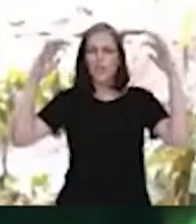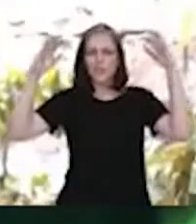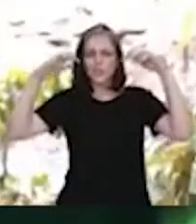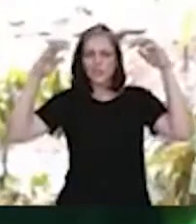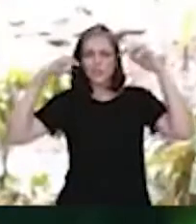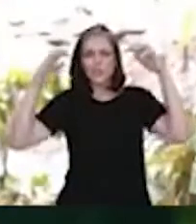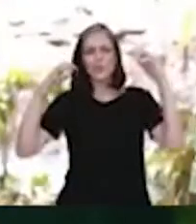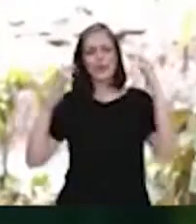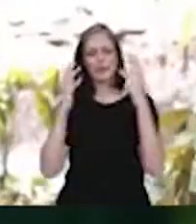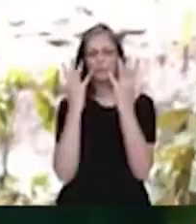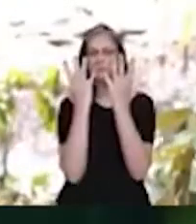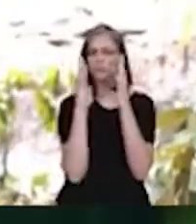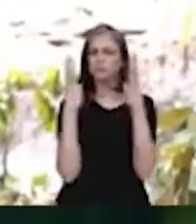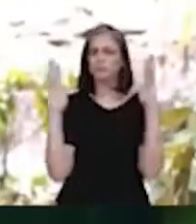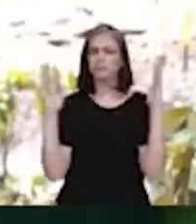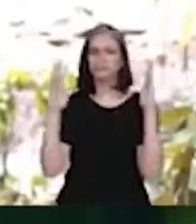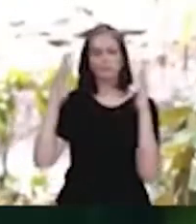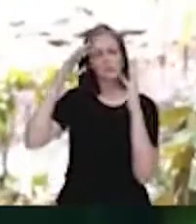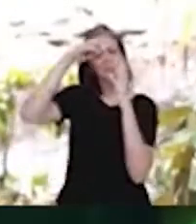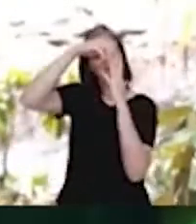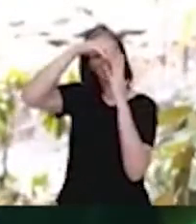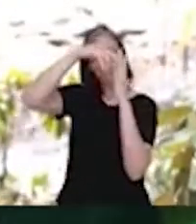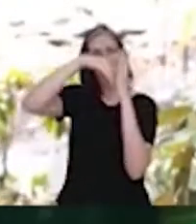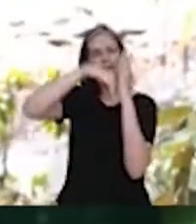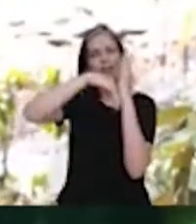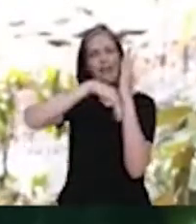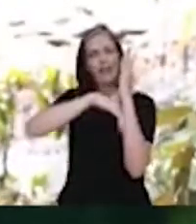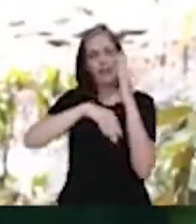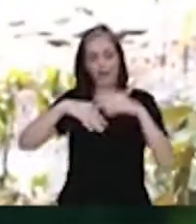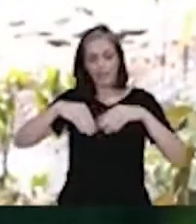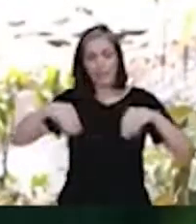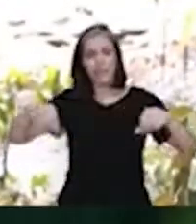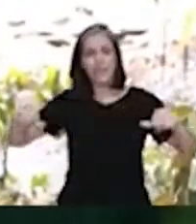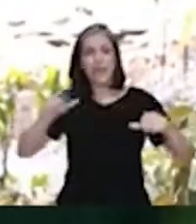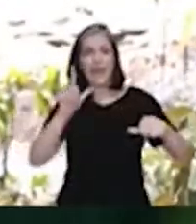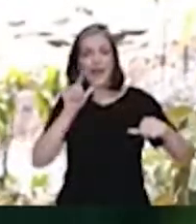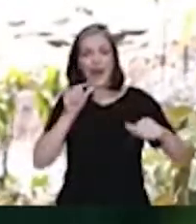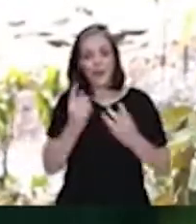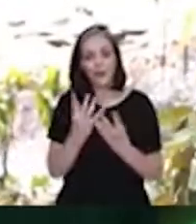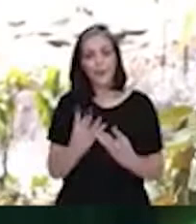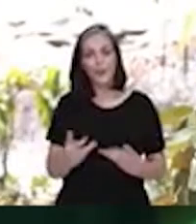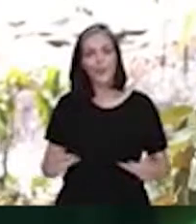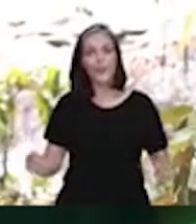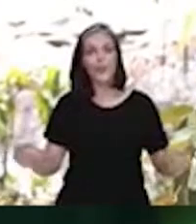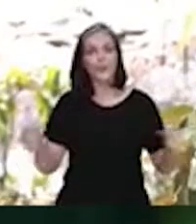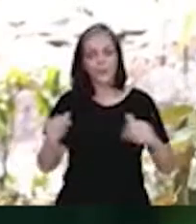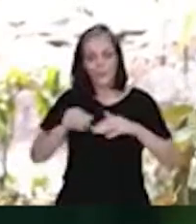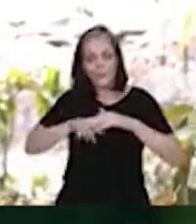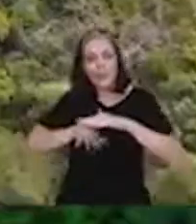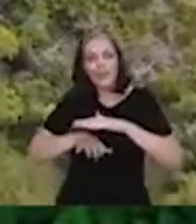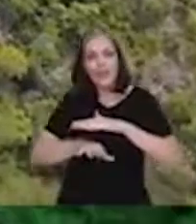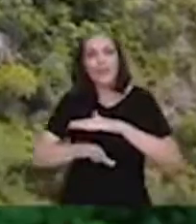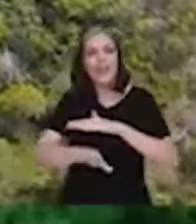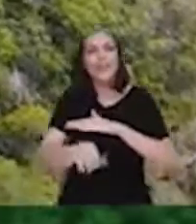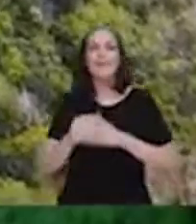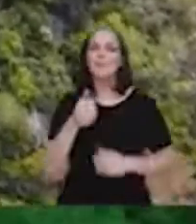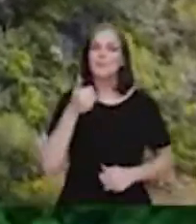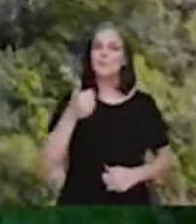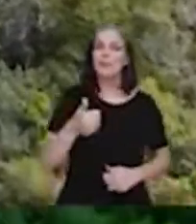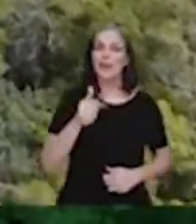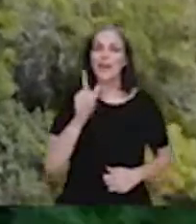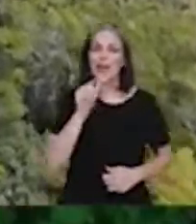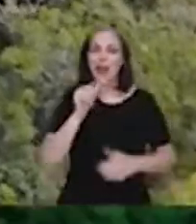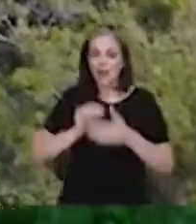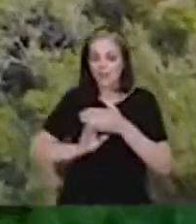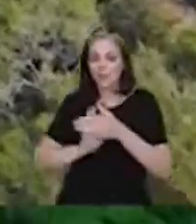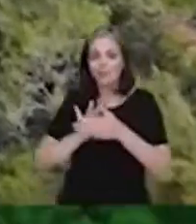que é amortecer o impacto da chuva e aumentar infiltração de água no solo né carregando assim um lençol freático que vai